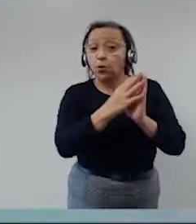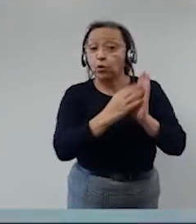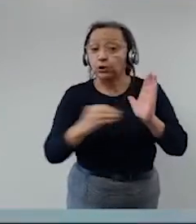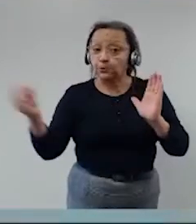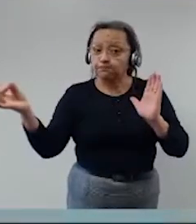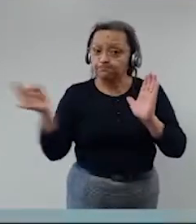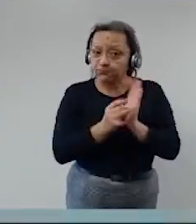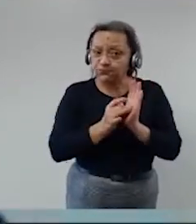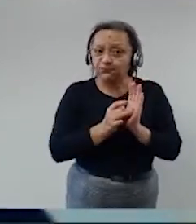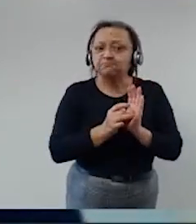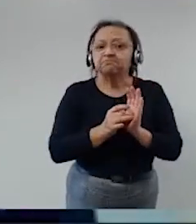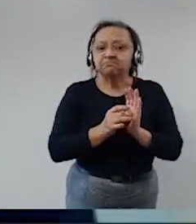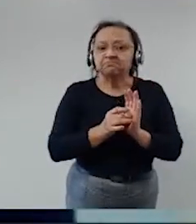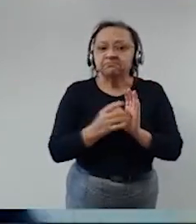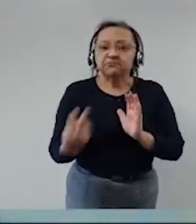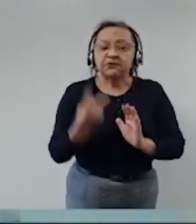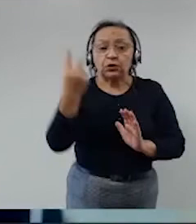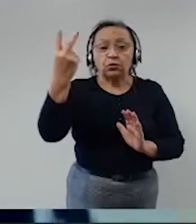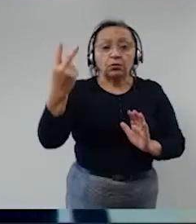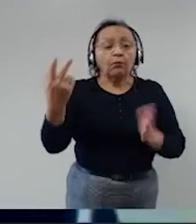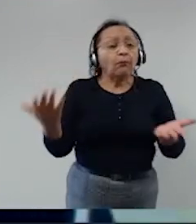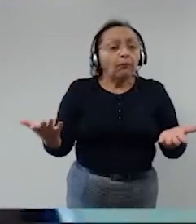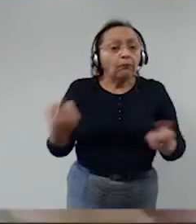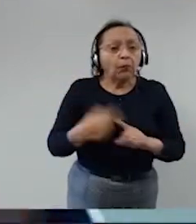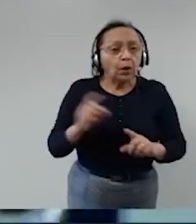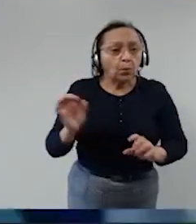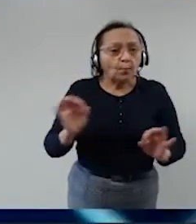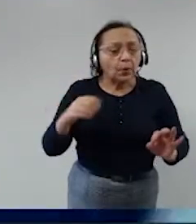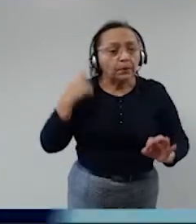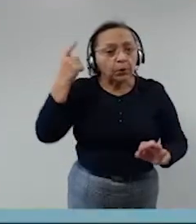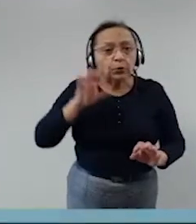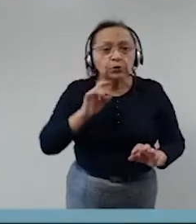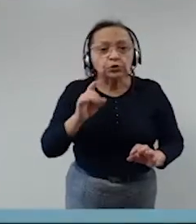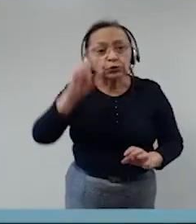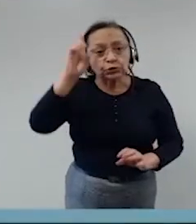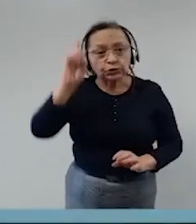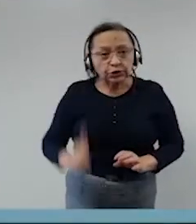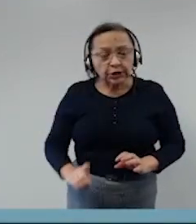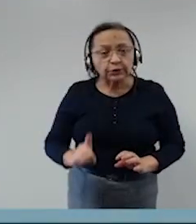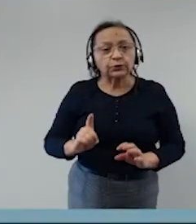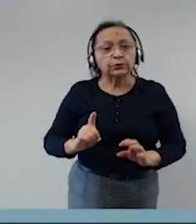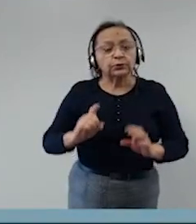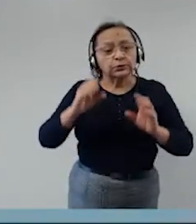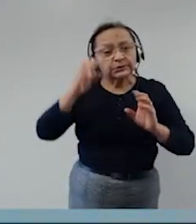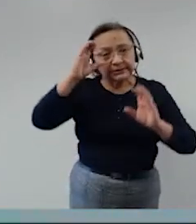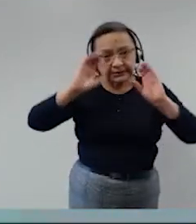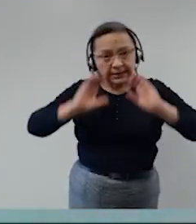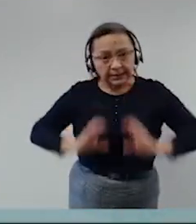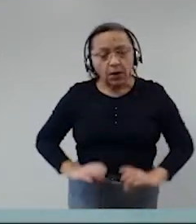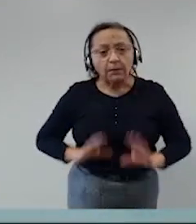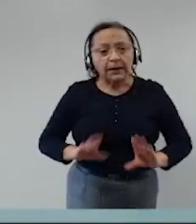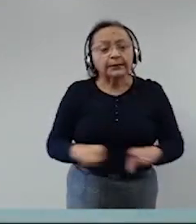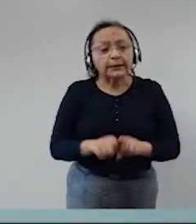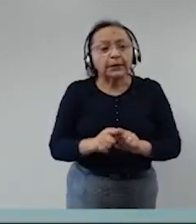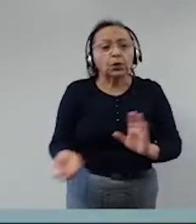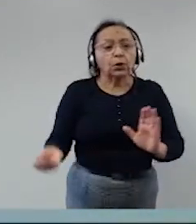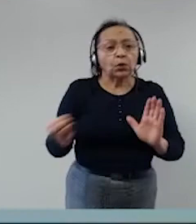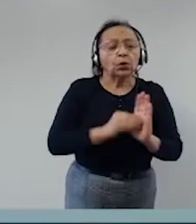constitucional, porque não se preocupou apenas com os direitos civis e políticos, mas trouxe direitos sociais para o